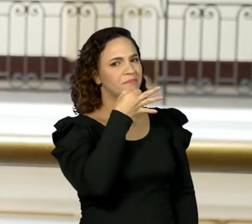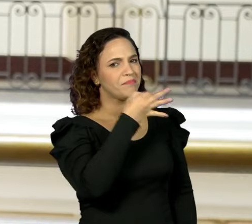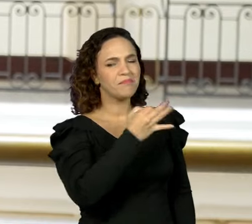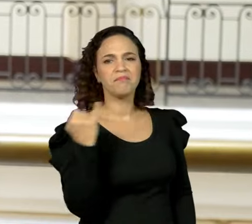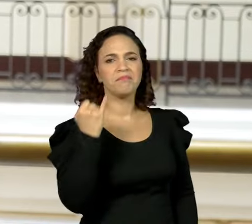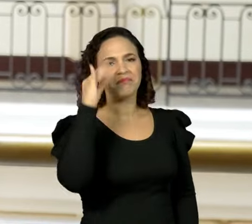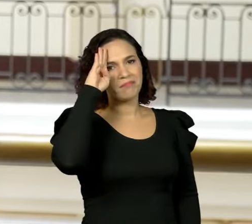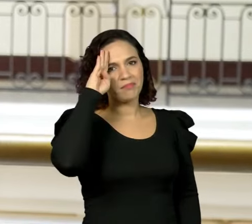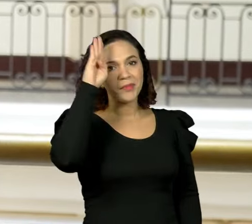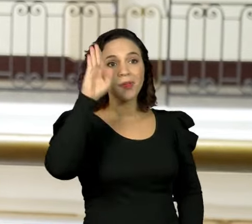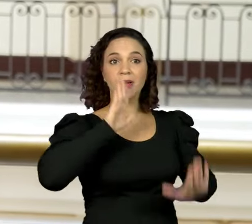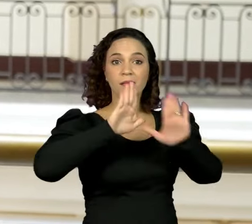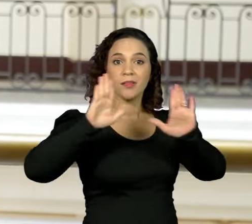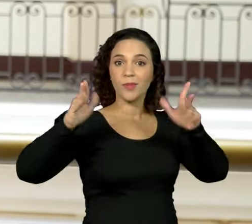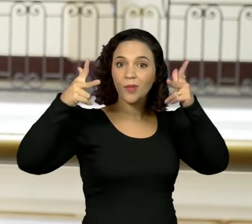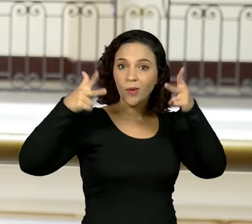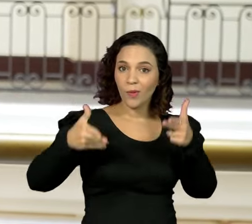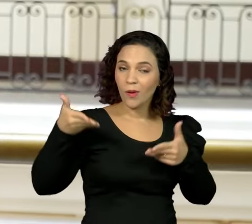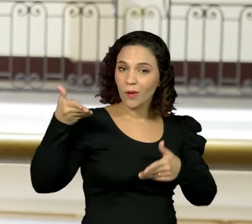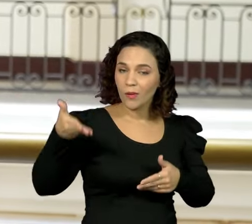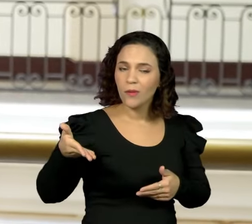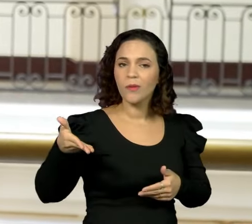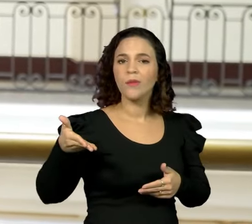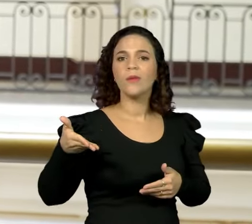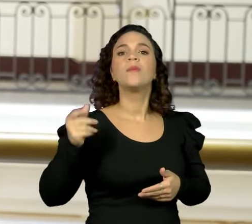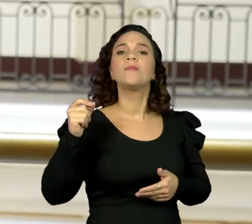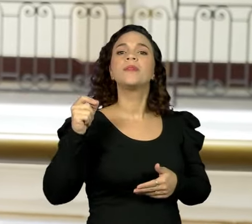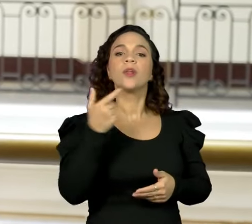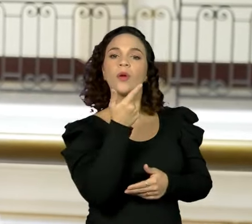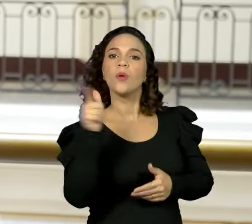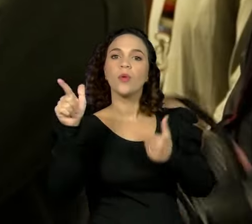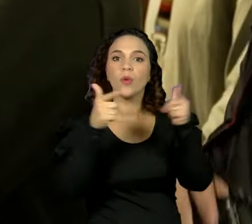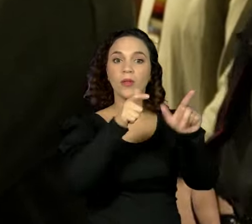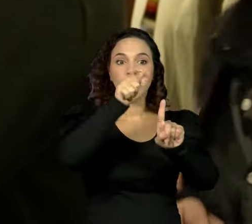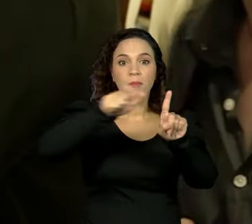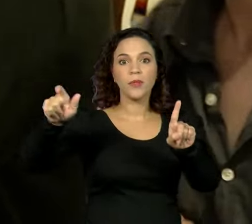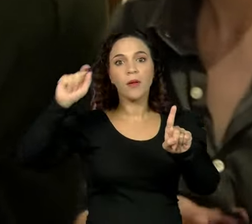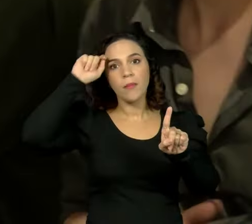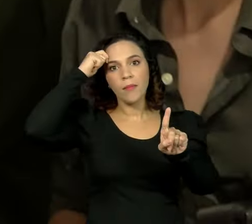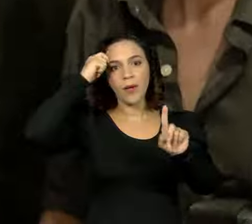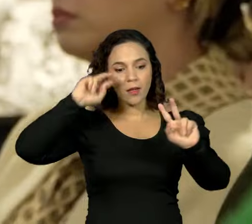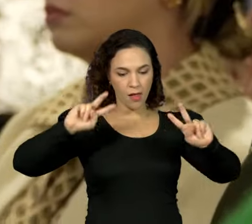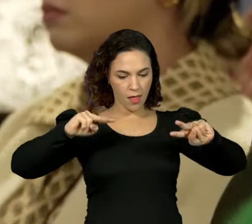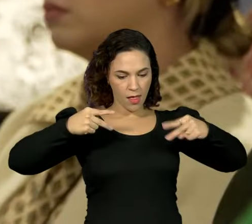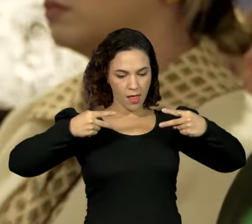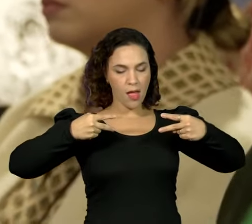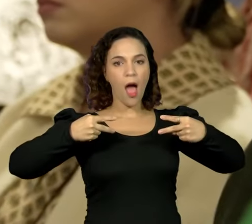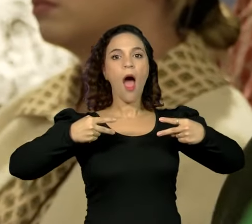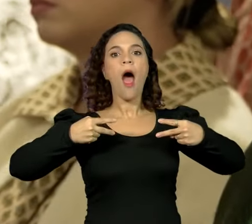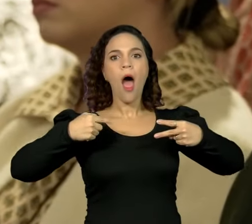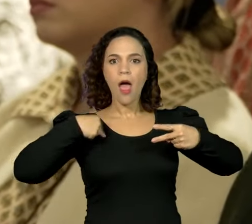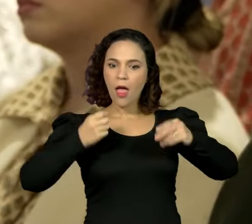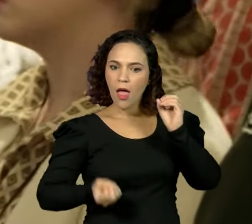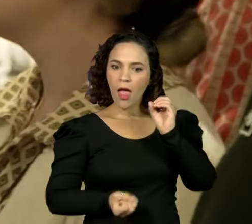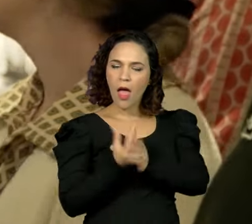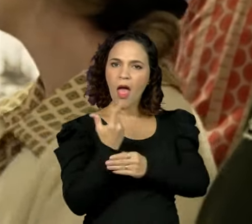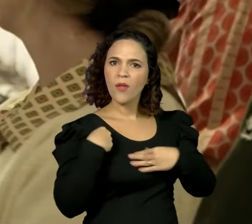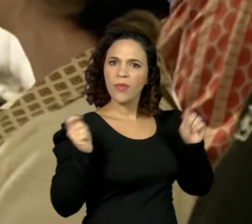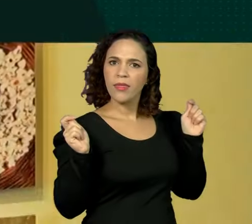importante de exposições como essa são outras pessoas pretas se verem num lugar de criadoras da